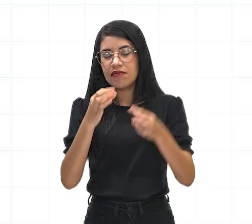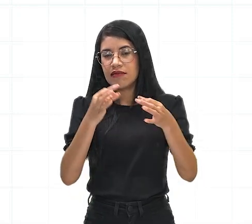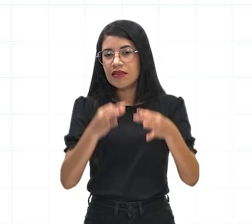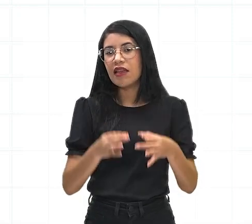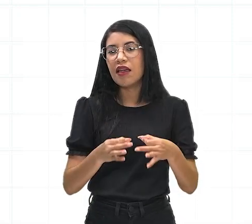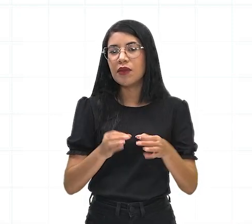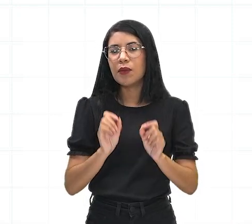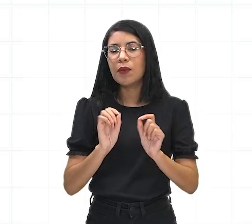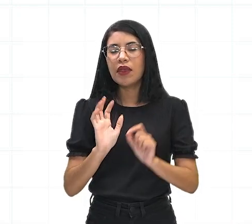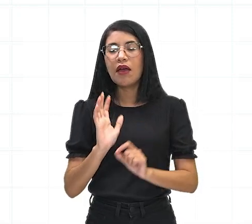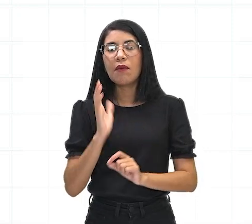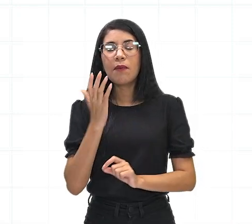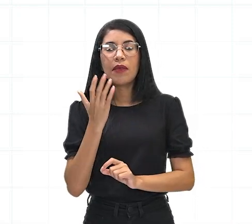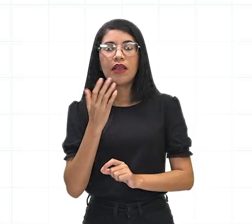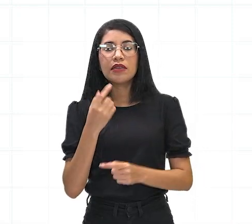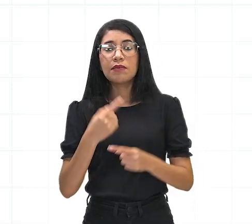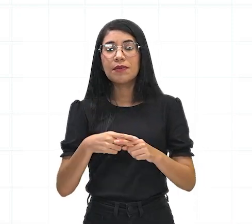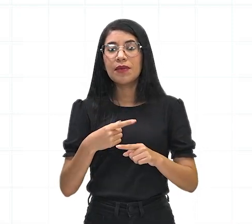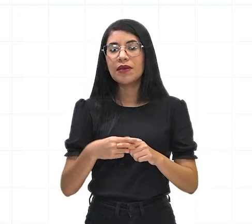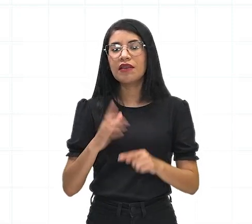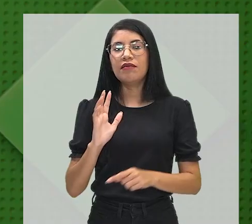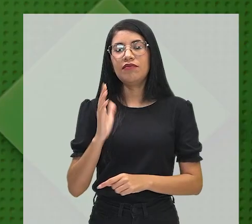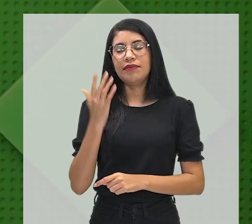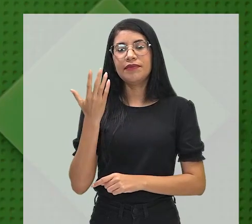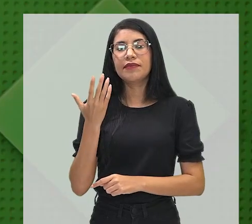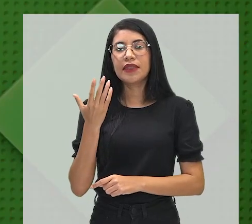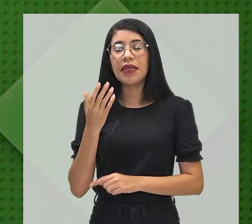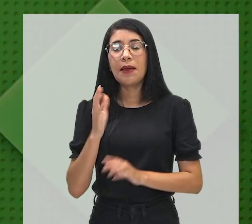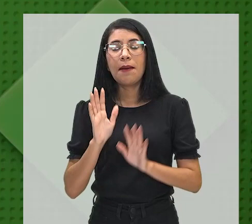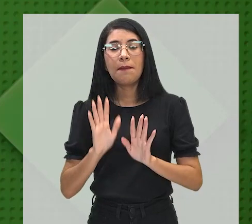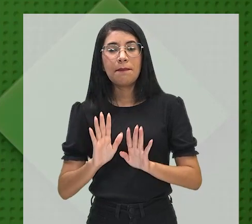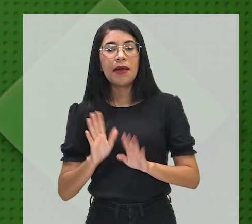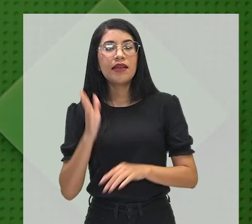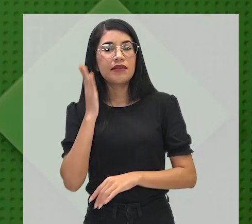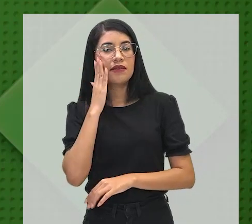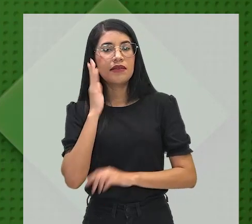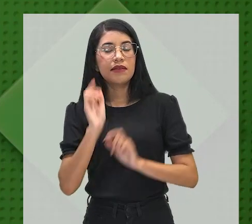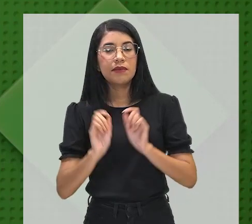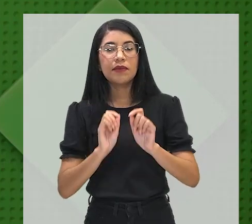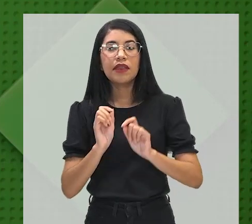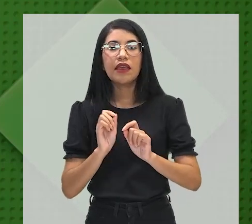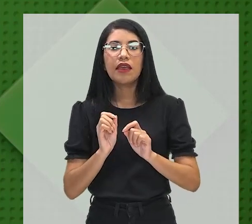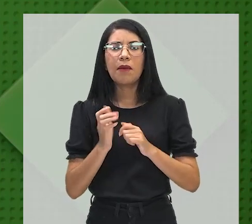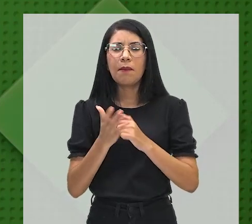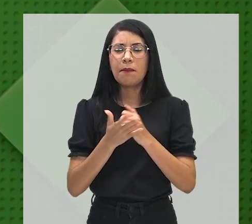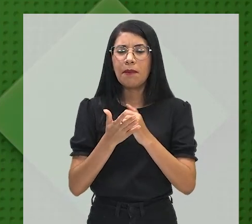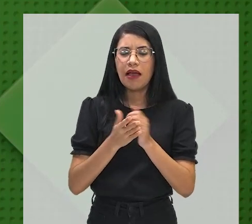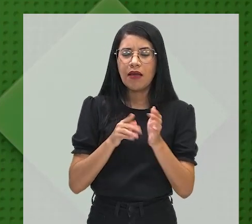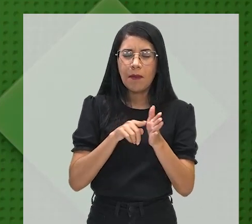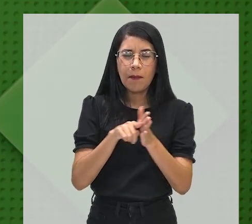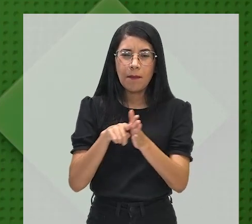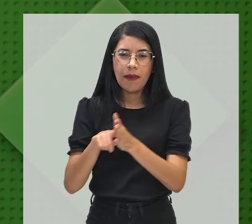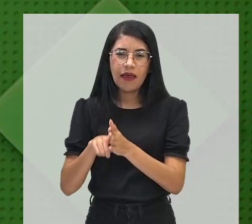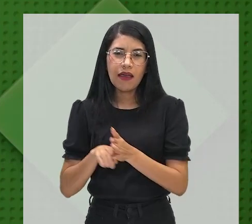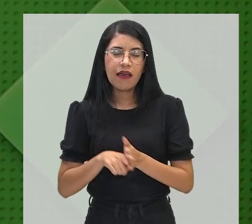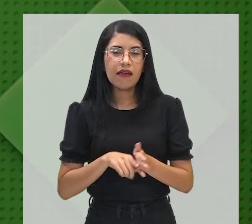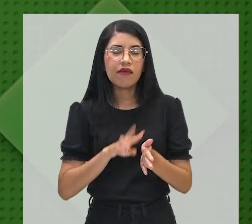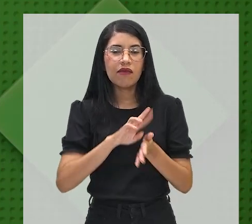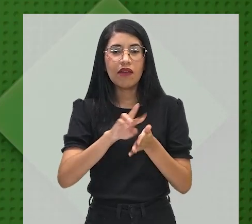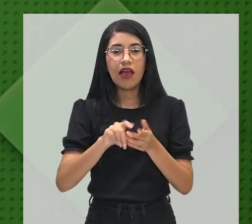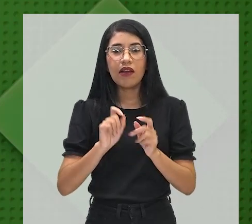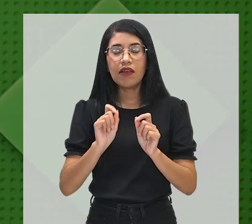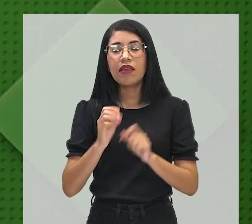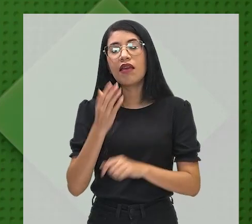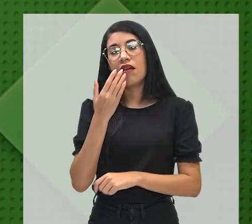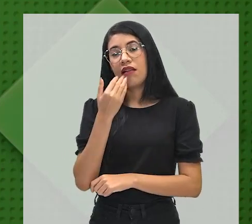consenso do que poderia causar essa puberdade precoce, mas o que já se sabe, né, com base ali em alguns estudos, é que a